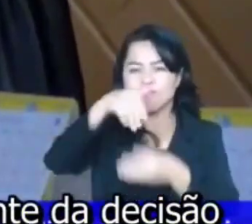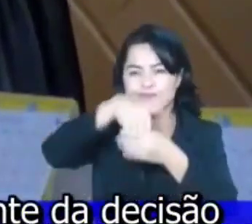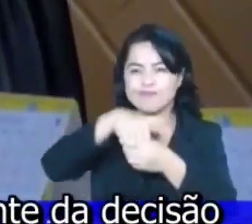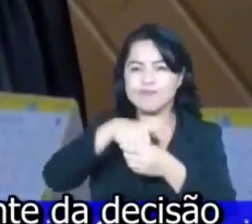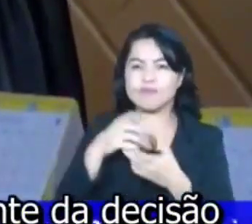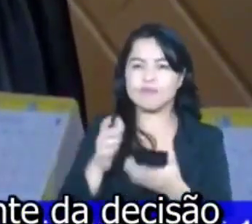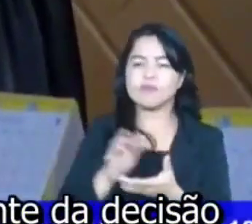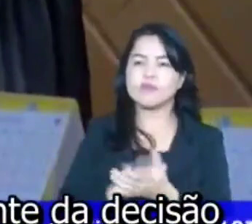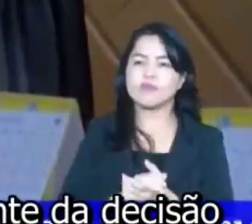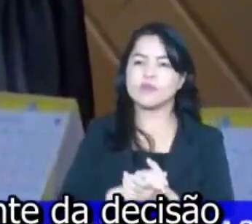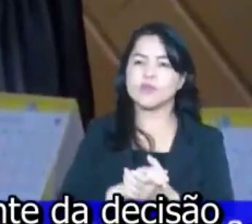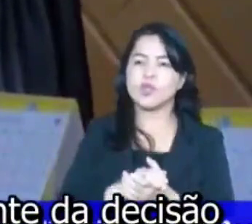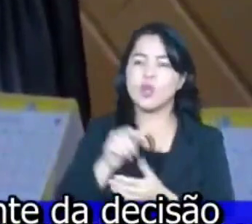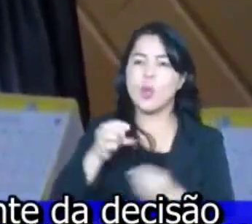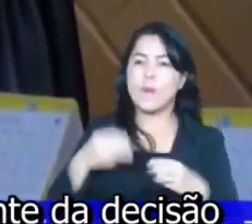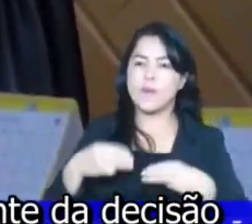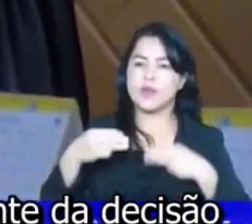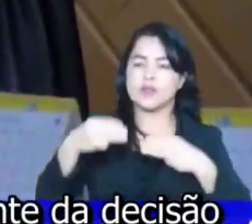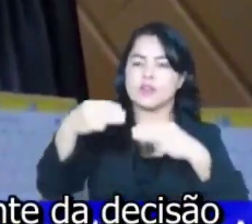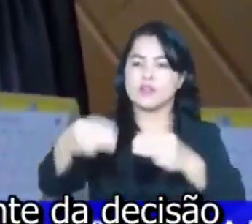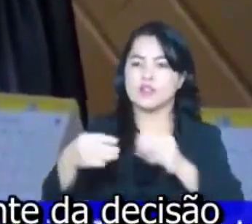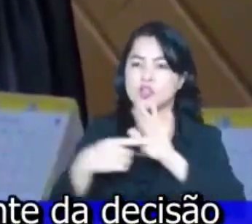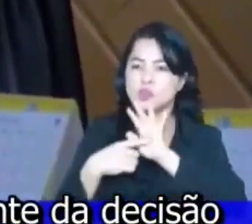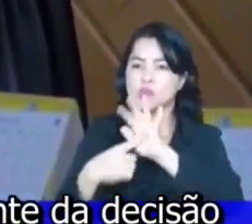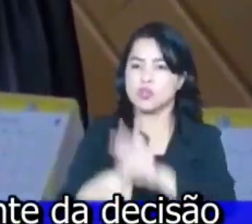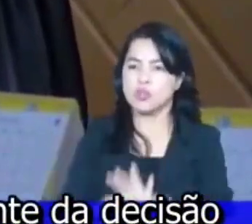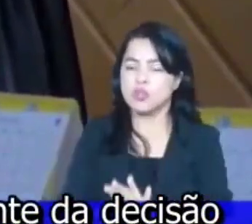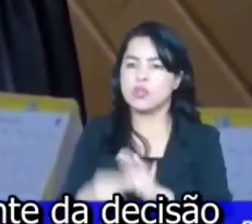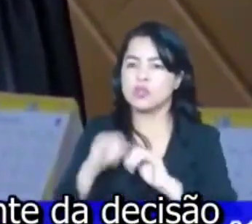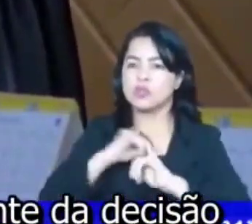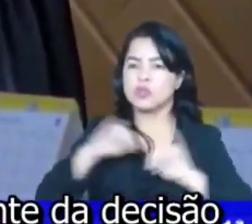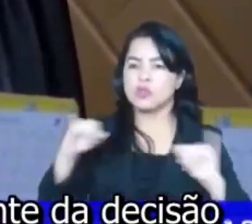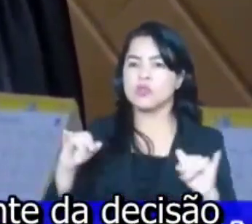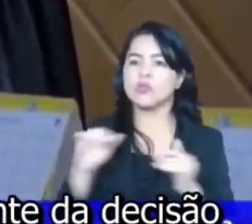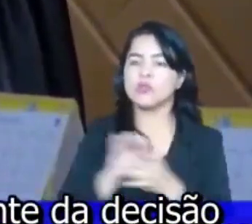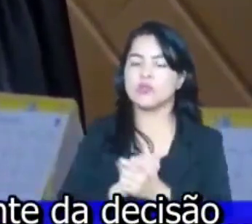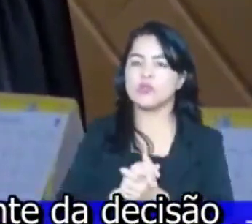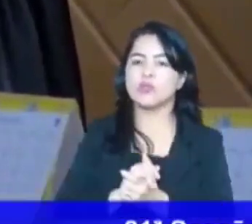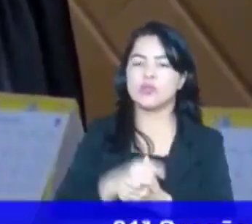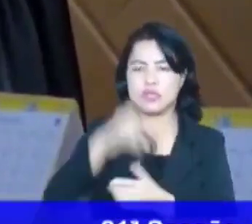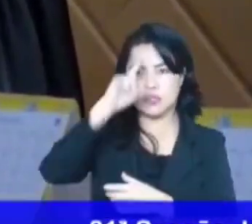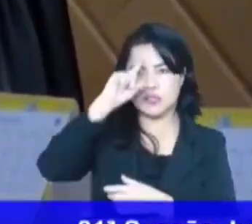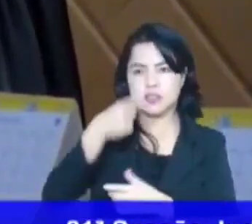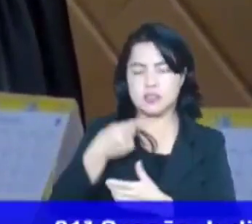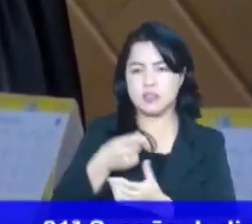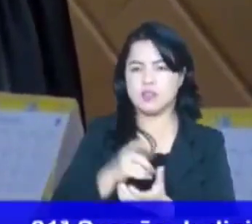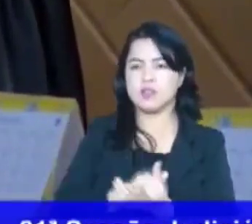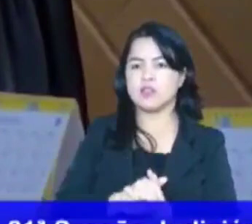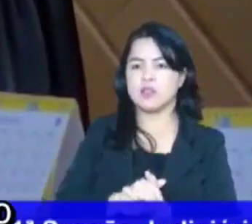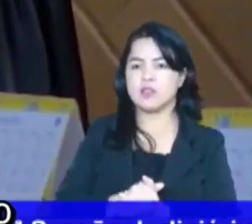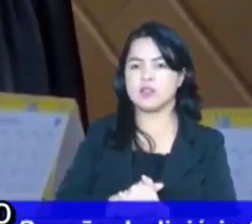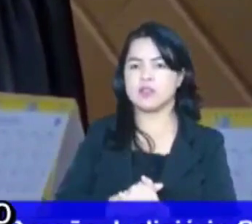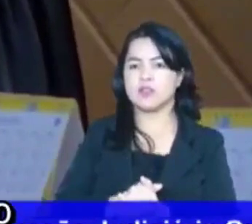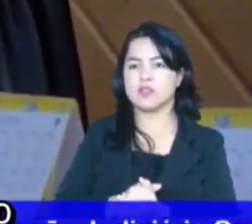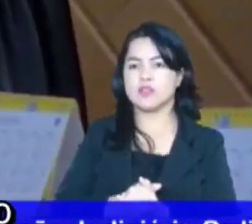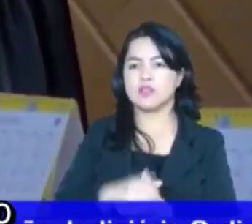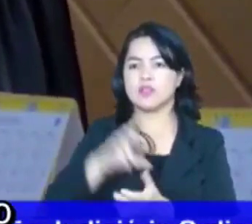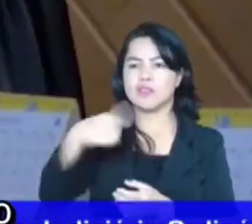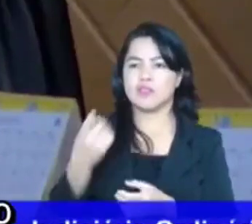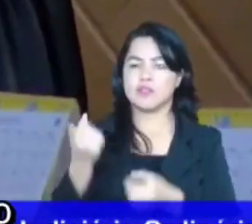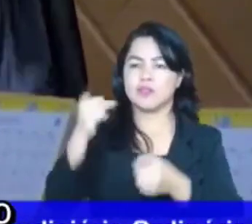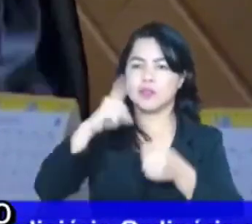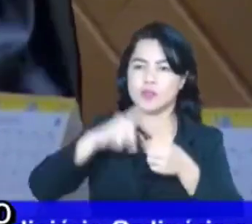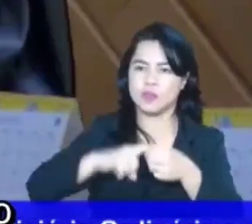do ministro Jorge Mussi, que consta explicitamente da decisão. E aí volto ao